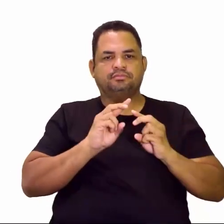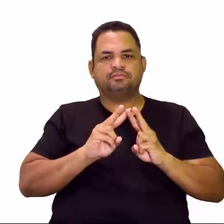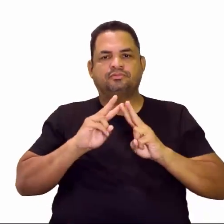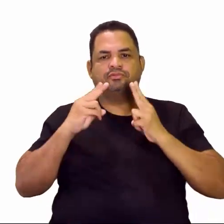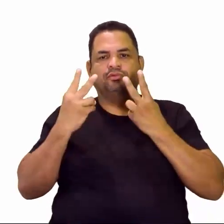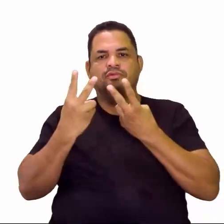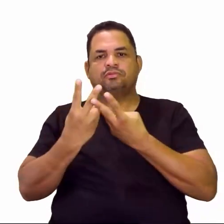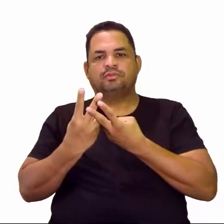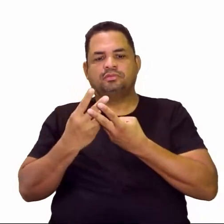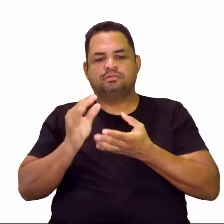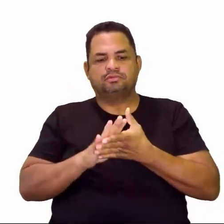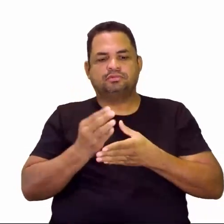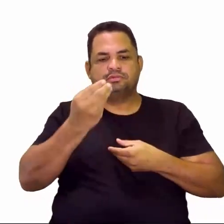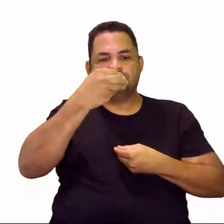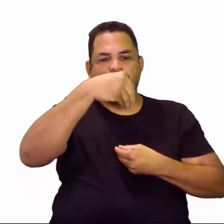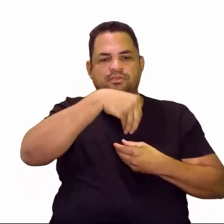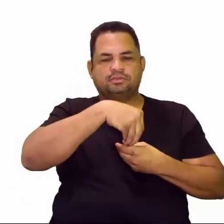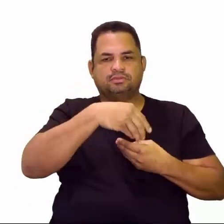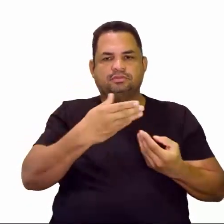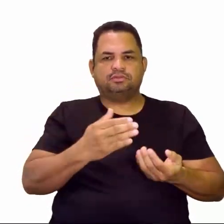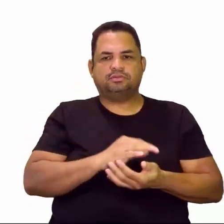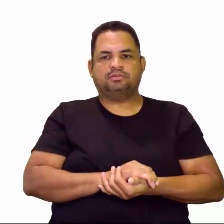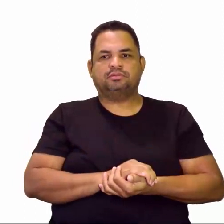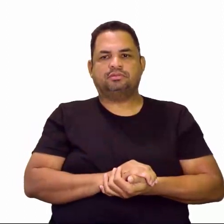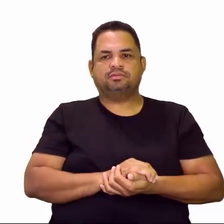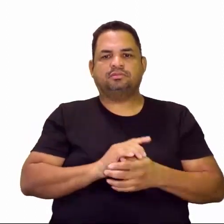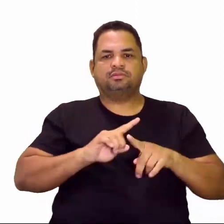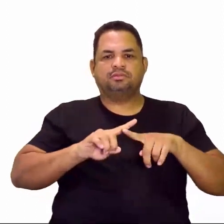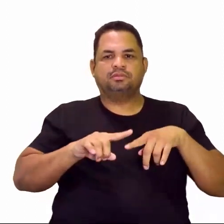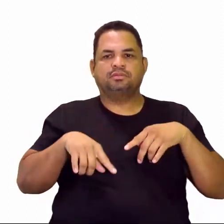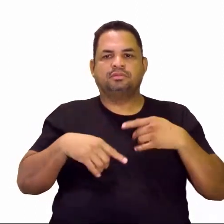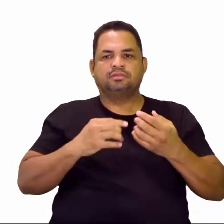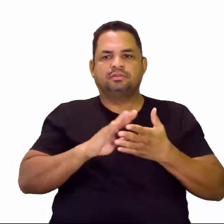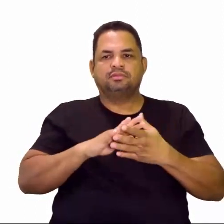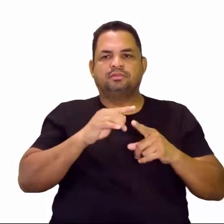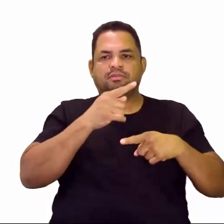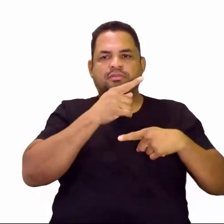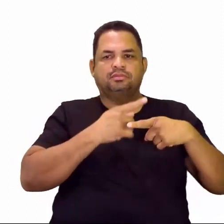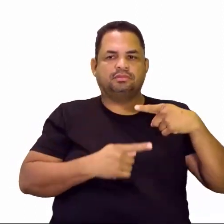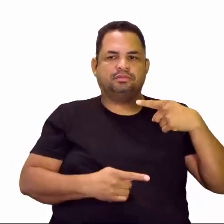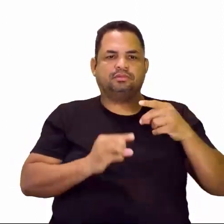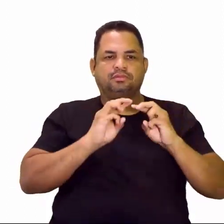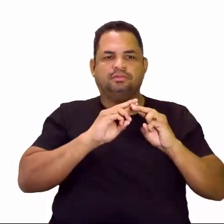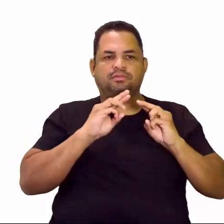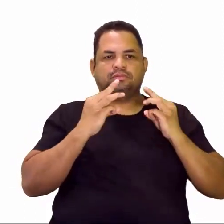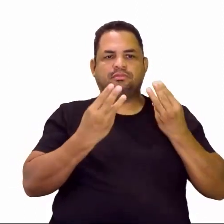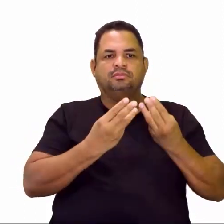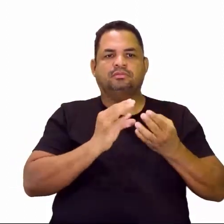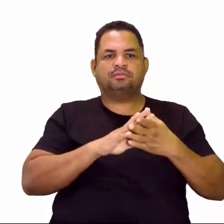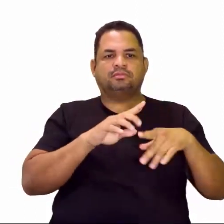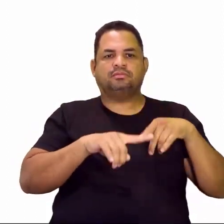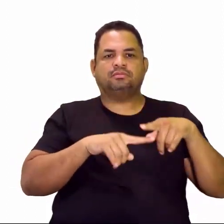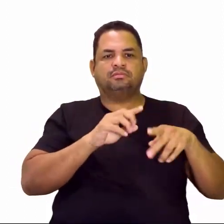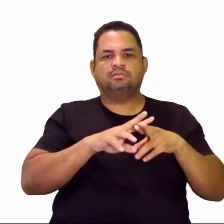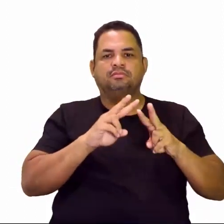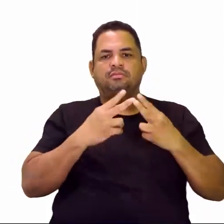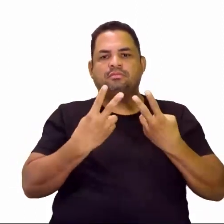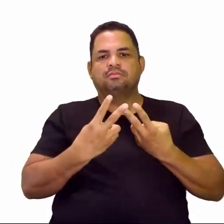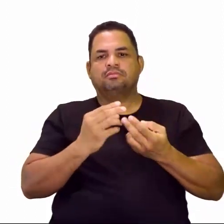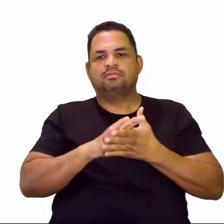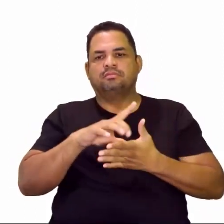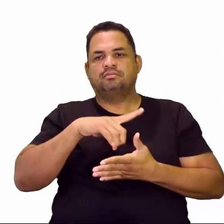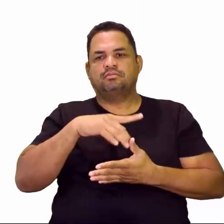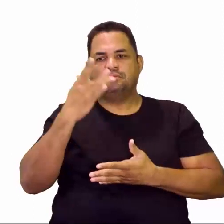e seu volume ocupado. No entanto, dividindo a massa de um material por seu